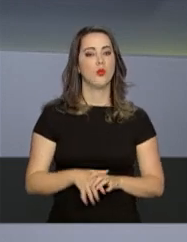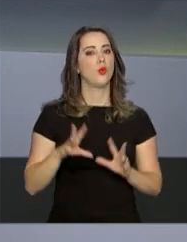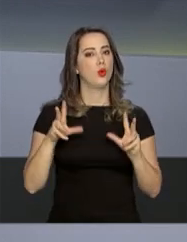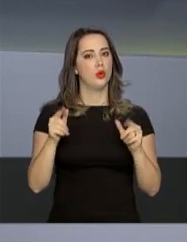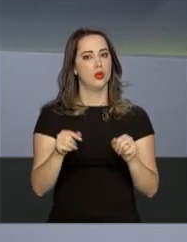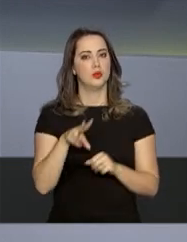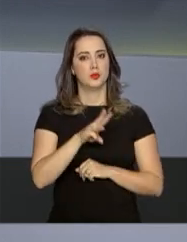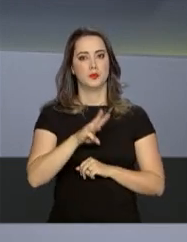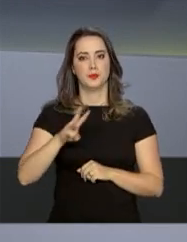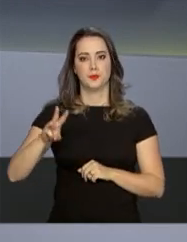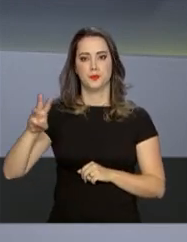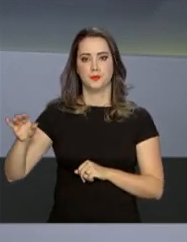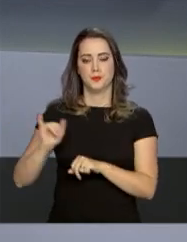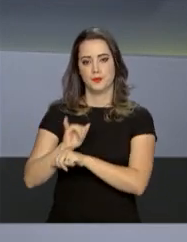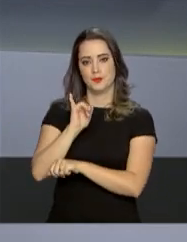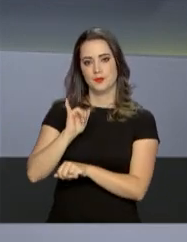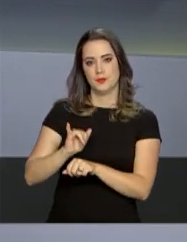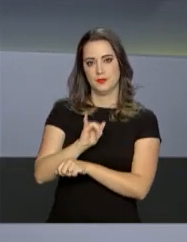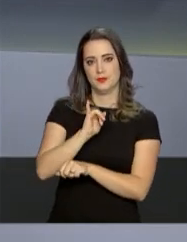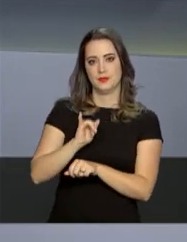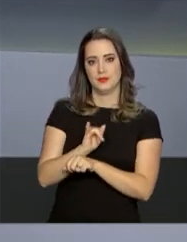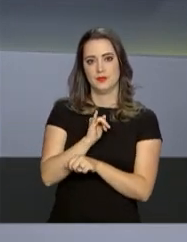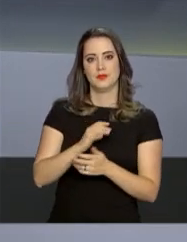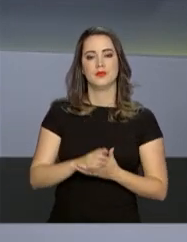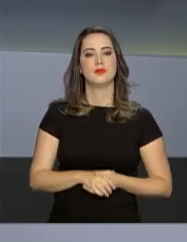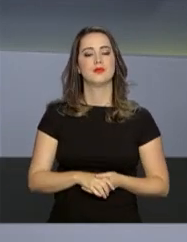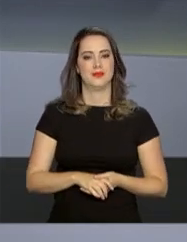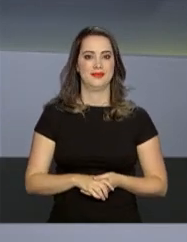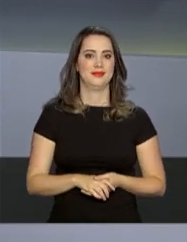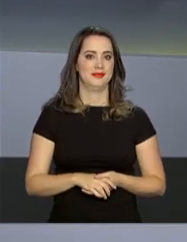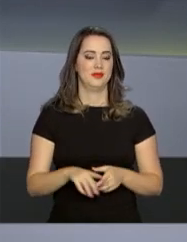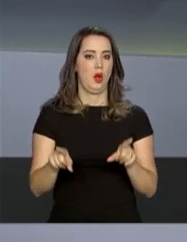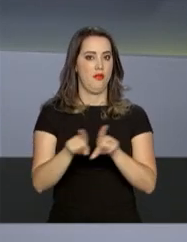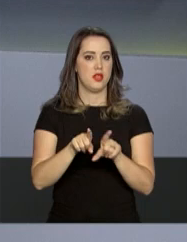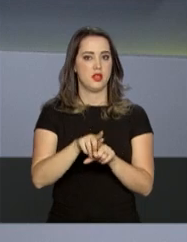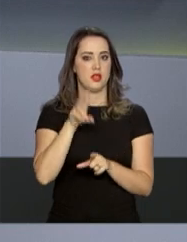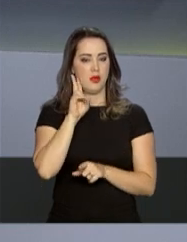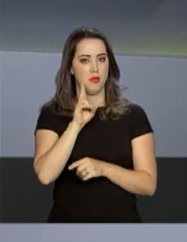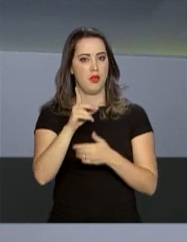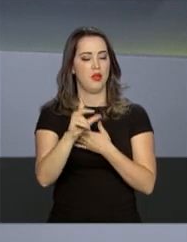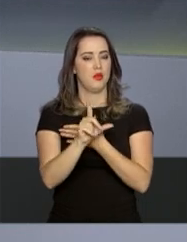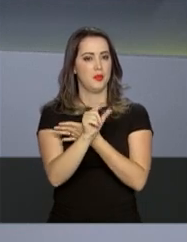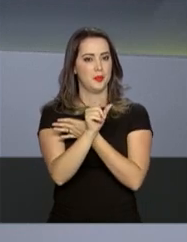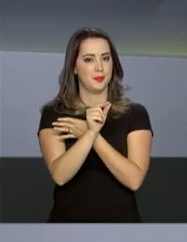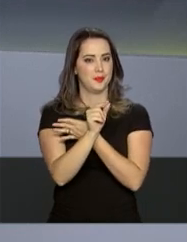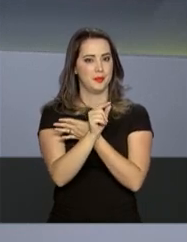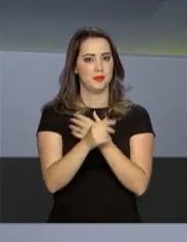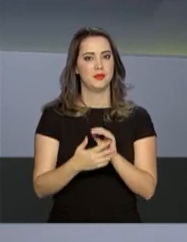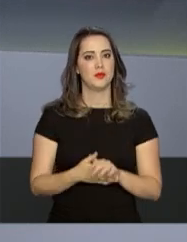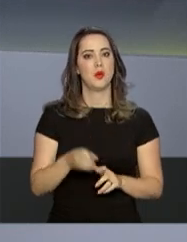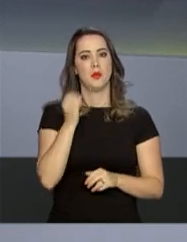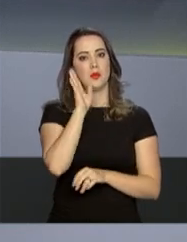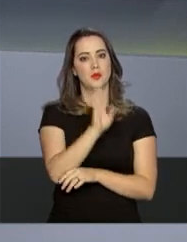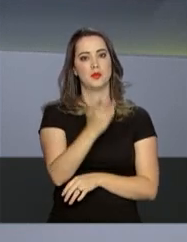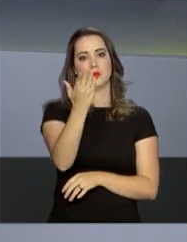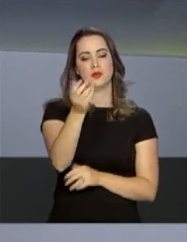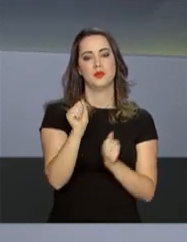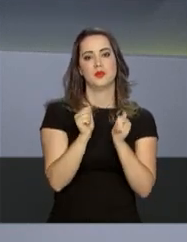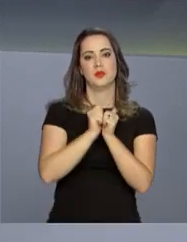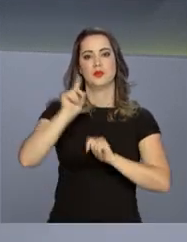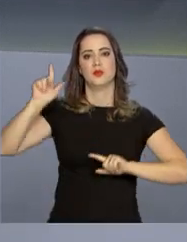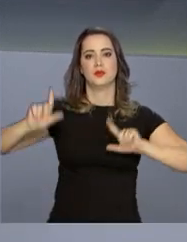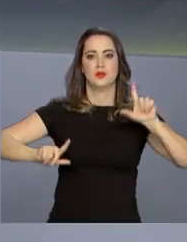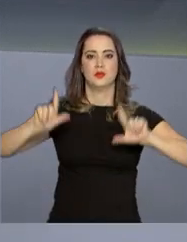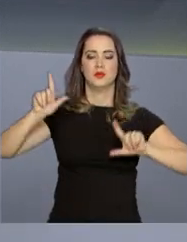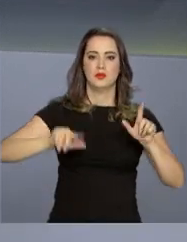e todas as reportagens estão disponíveis em nosso canal no youtube acesse também o nosso perfil no twitter uma boa tarde pra você